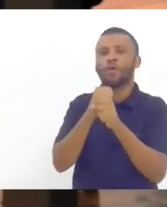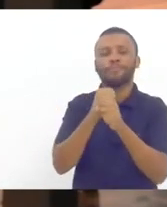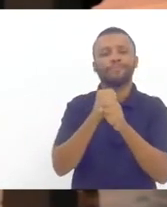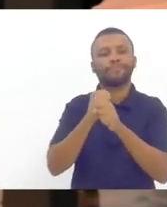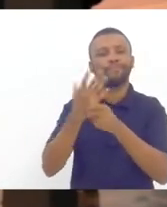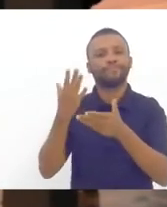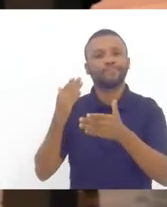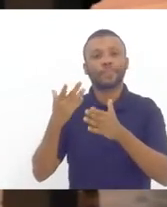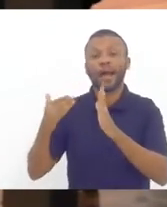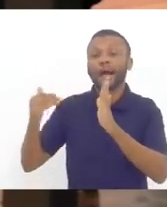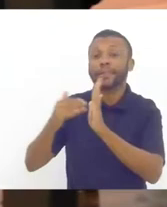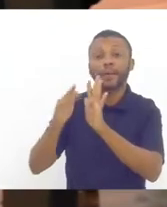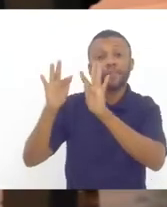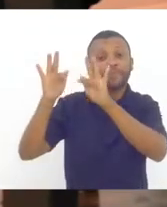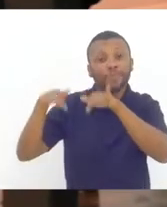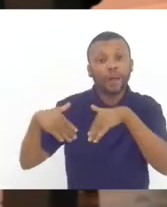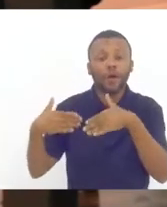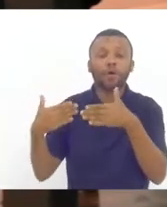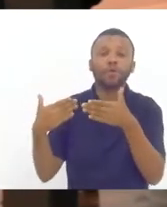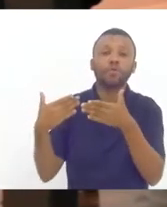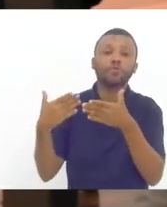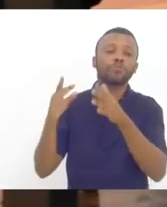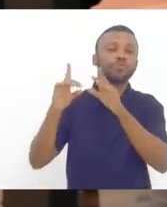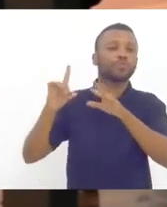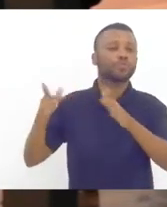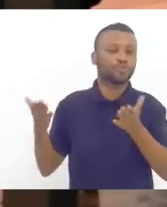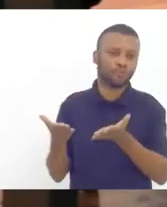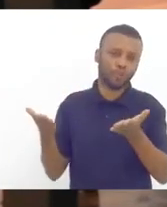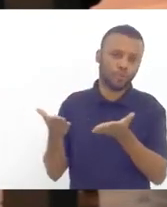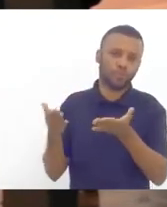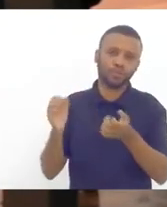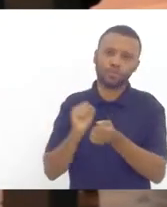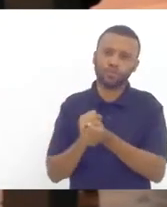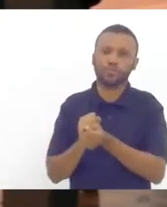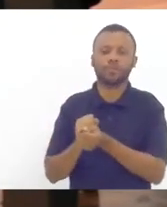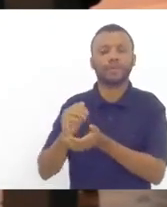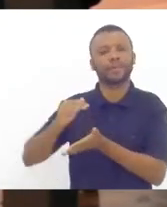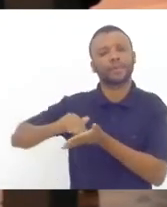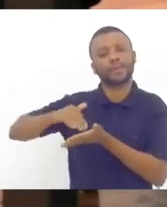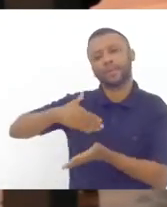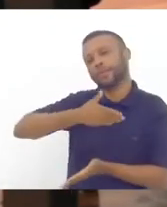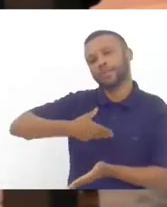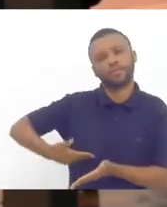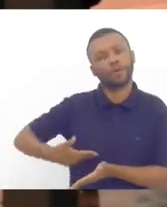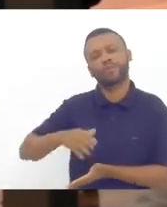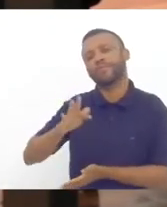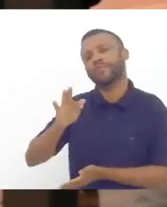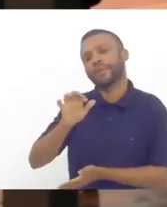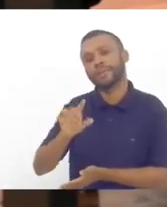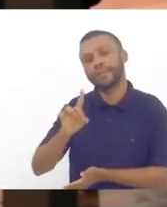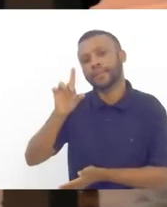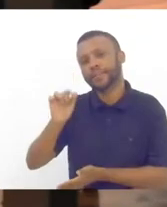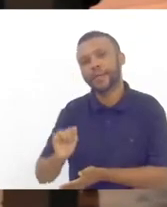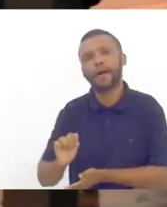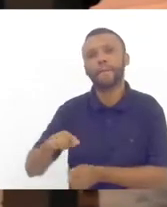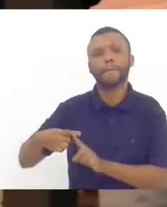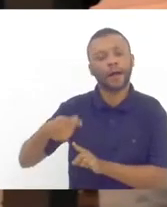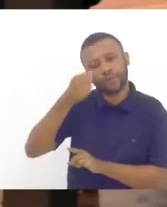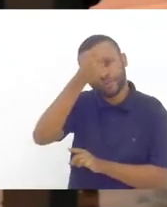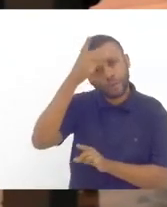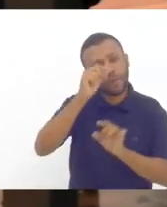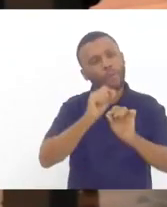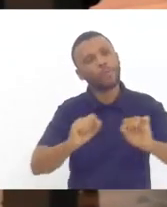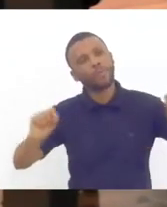até o final de hoje com a Secretaria Estadual de Fazenda, com os demais municípios, para encaminhar para os senhores